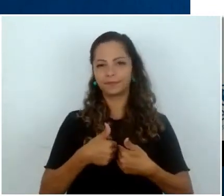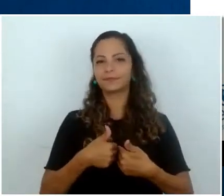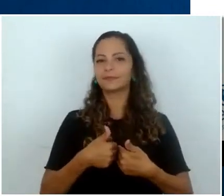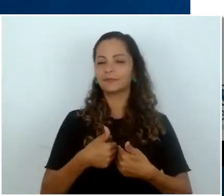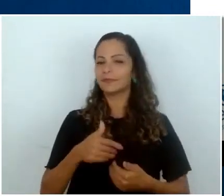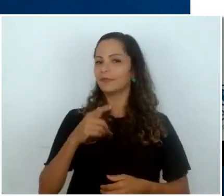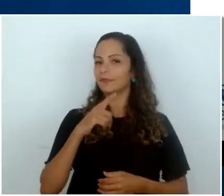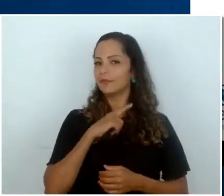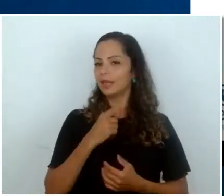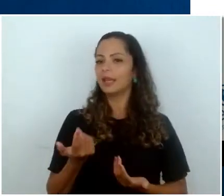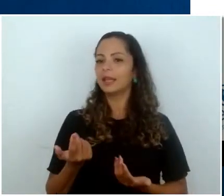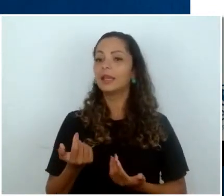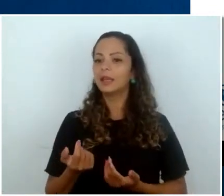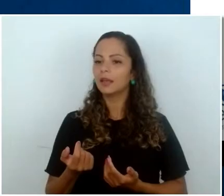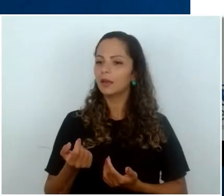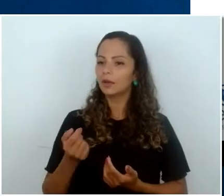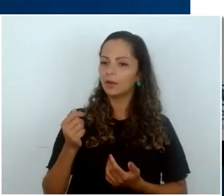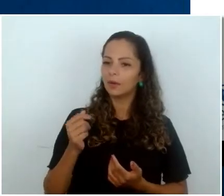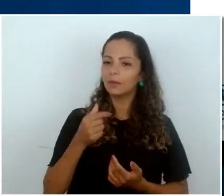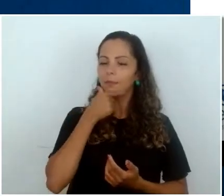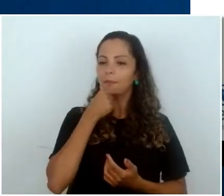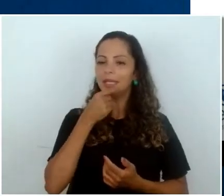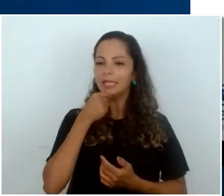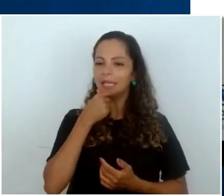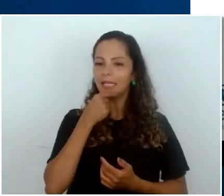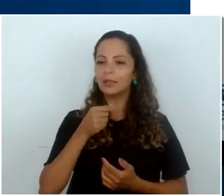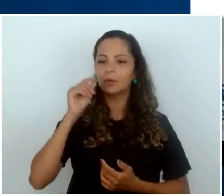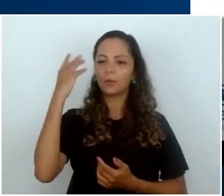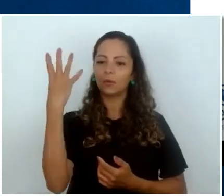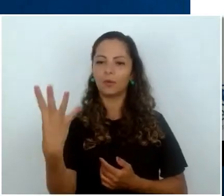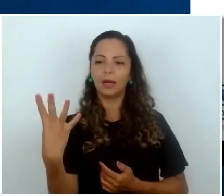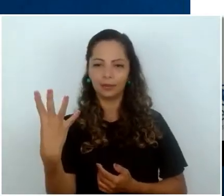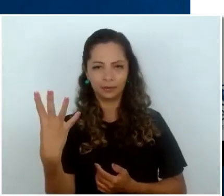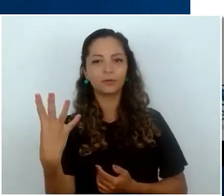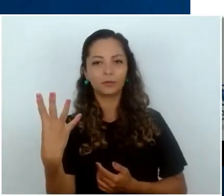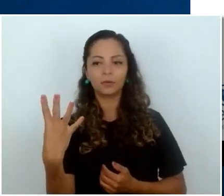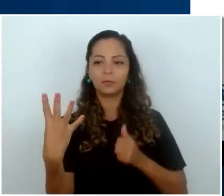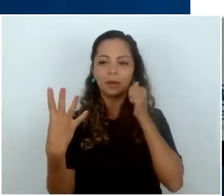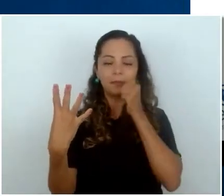menina. Né? Um dos achados mais positivos desse último